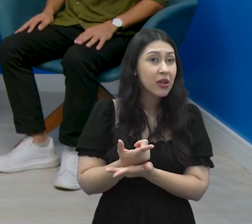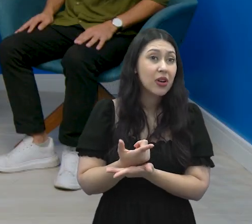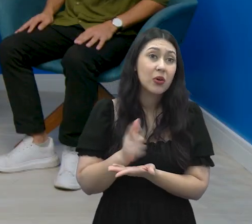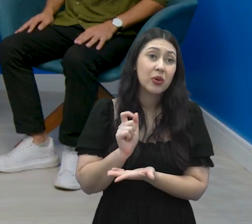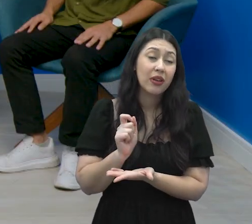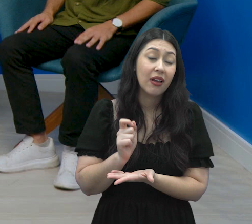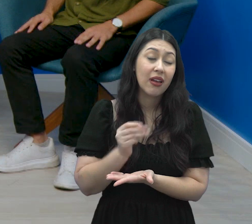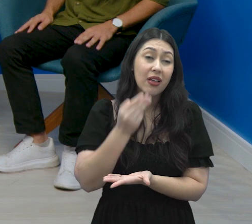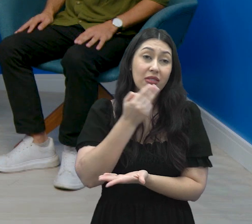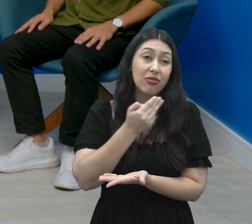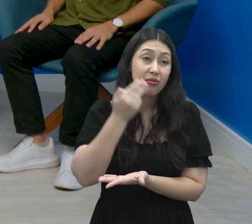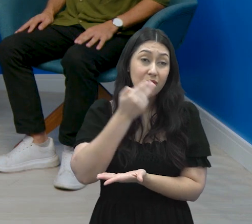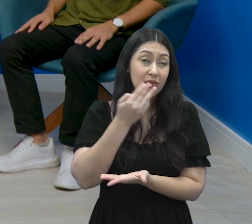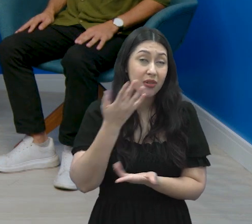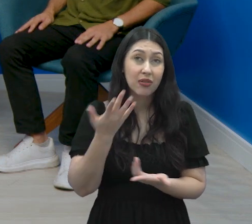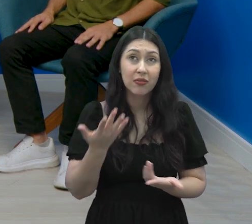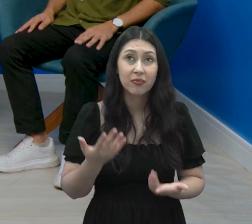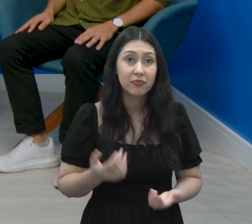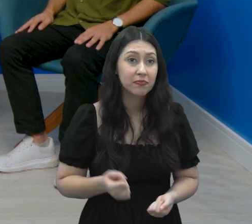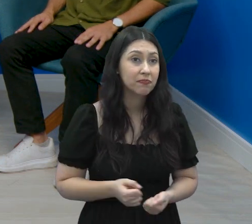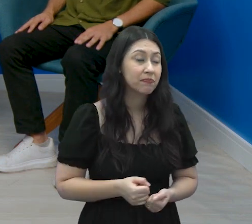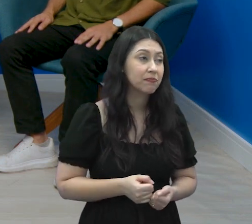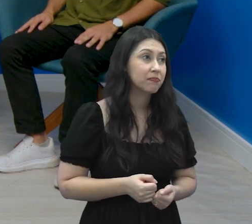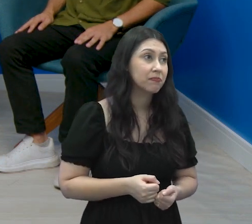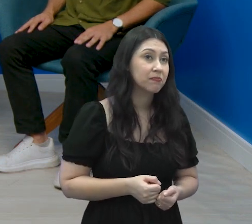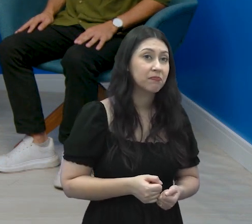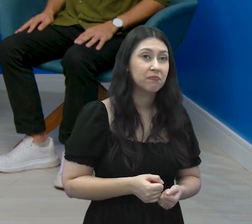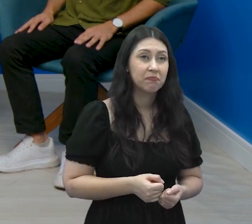exemplo, muito açúcar,